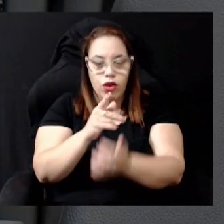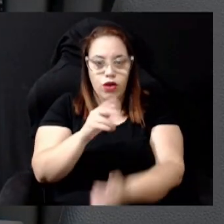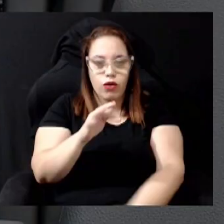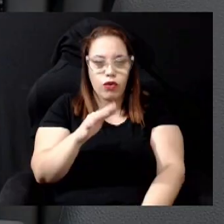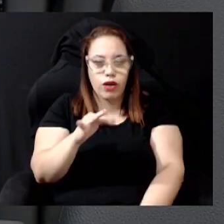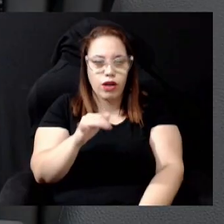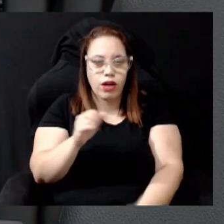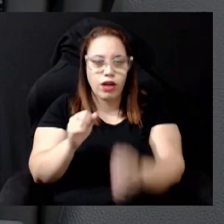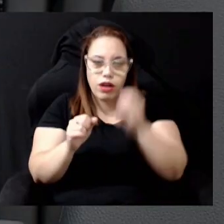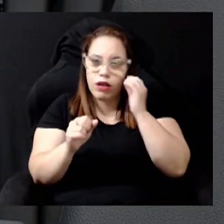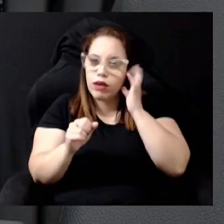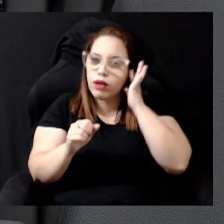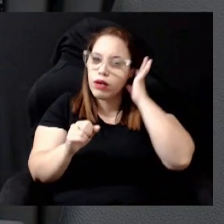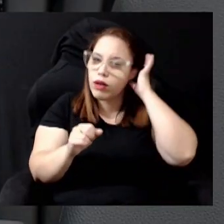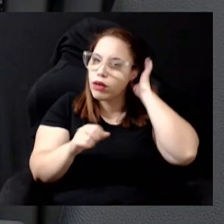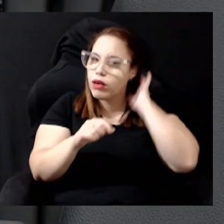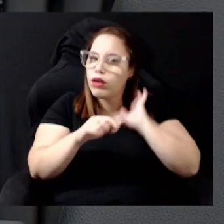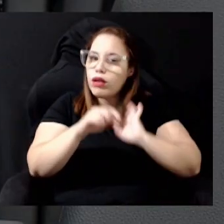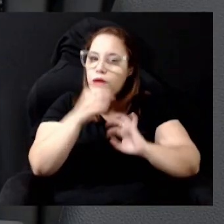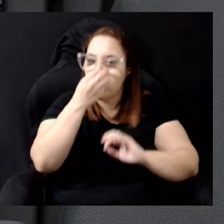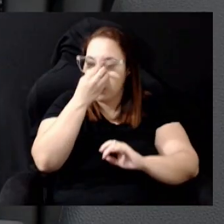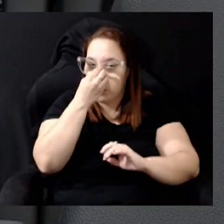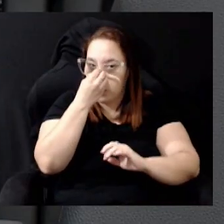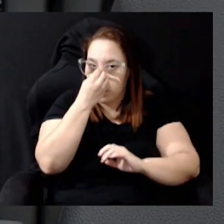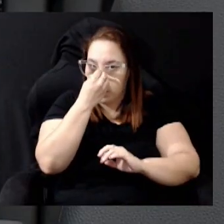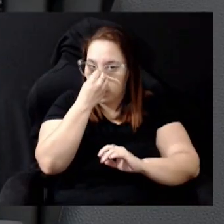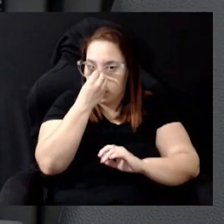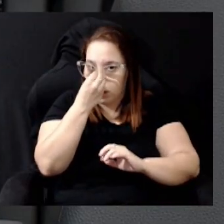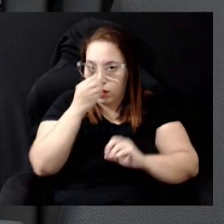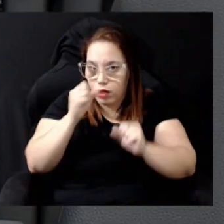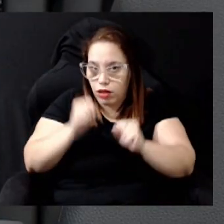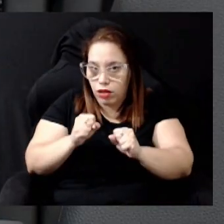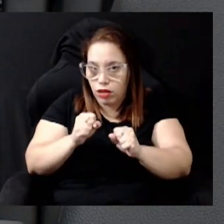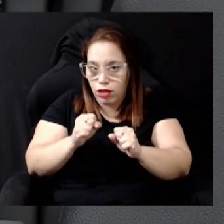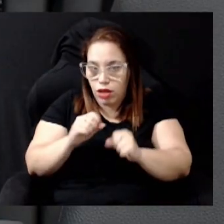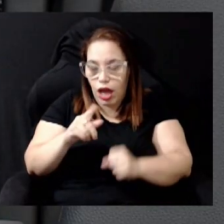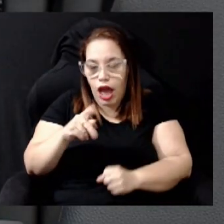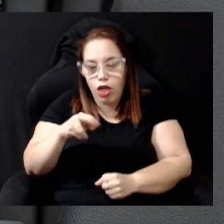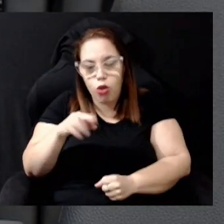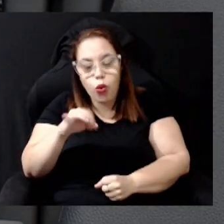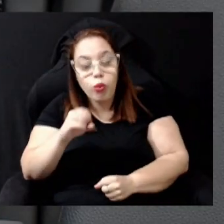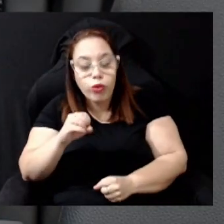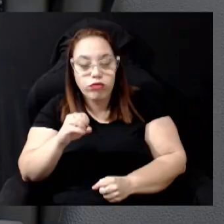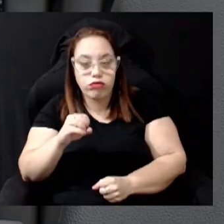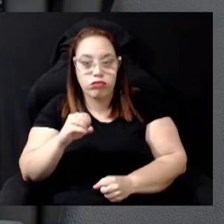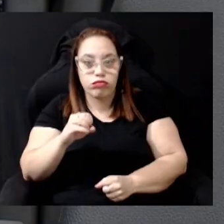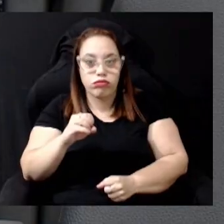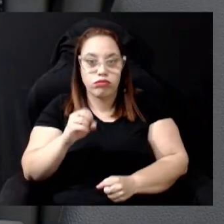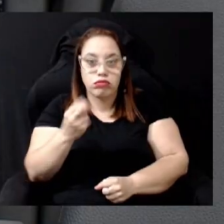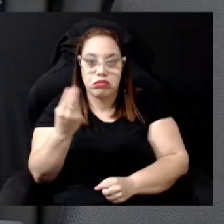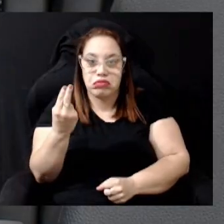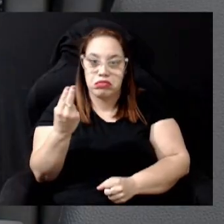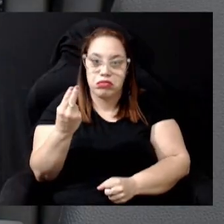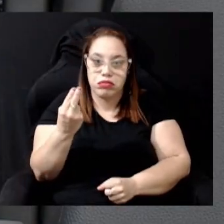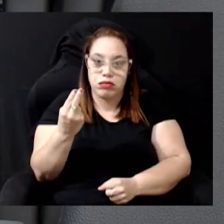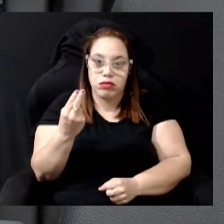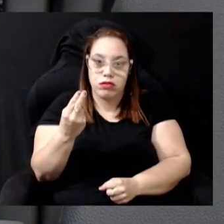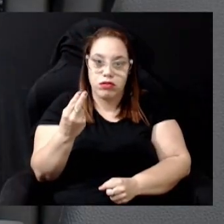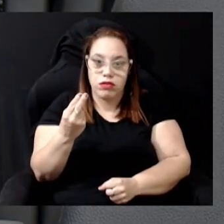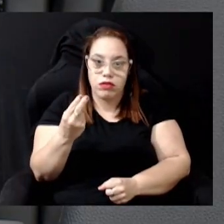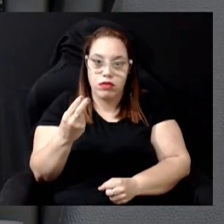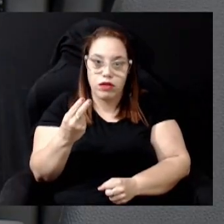quintal, essa serrapilheira, ela pode servir como adubo, entende? Ou, se a pessoa quer de fato limpar,